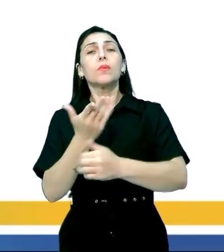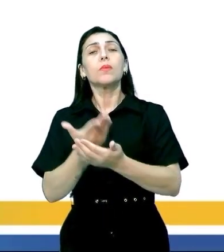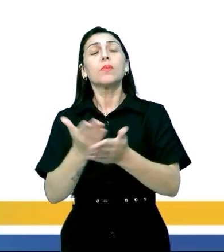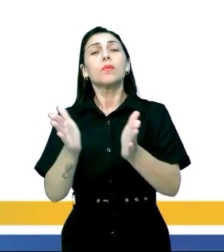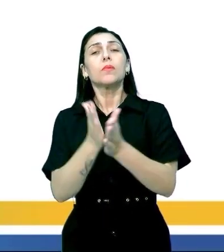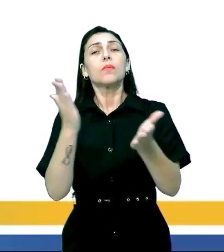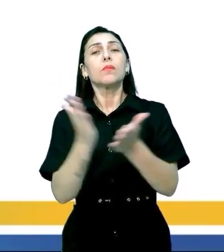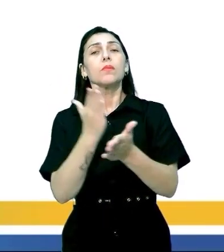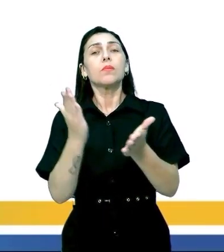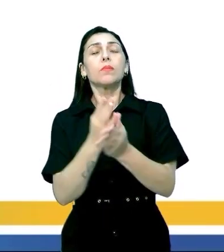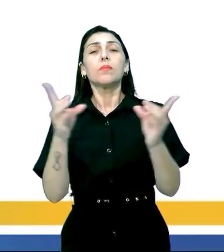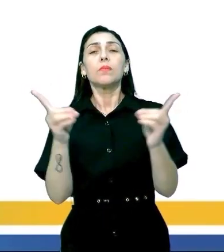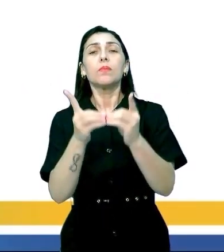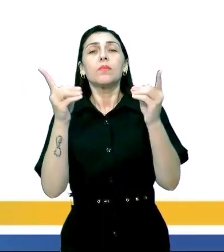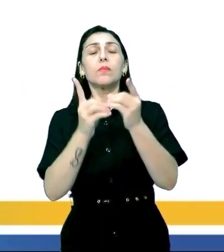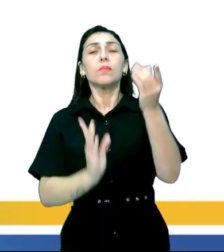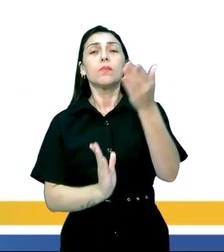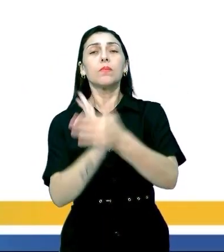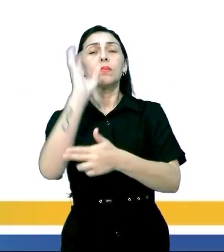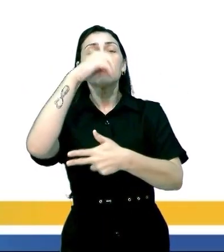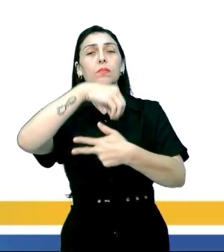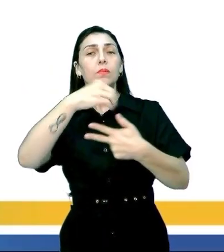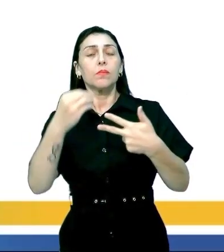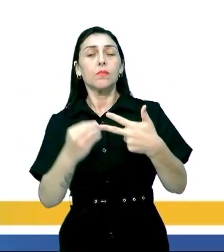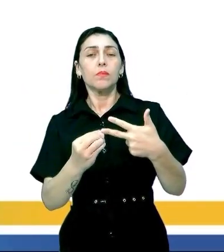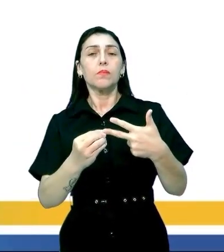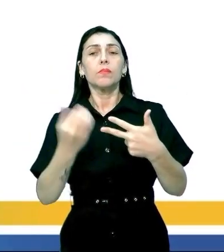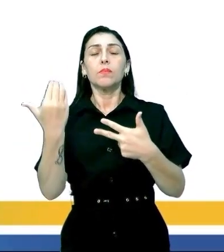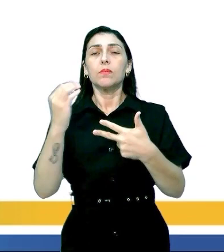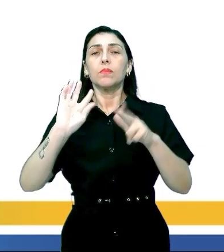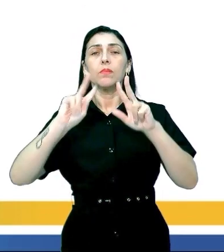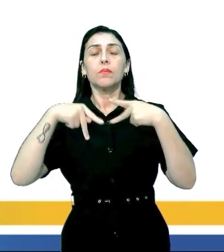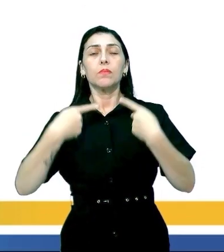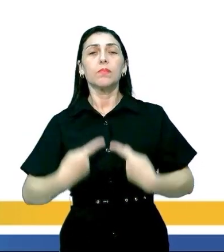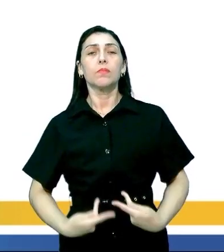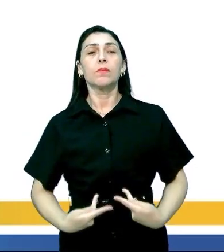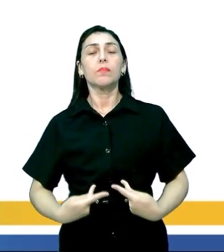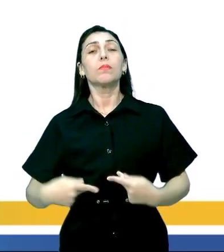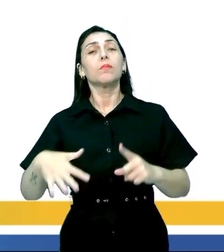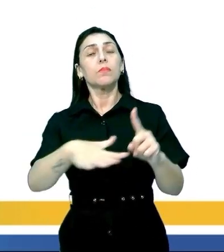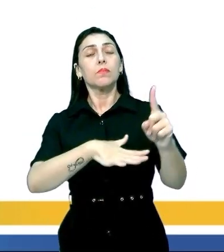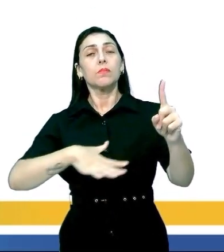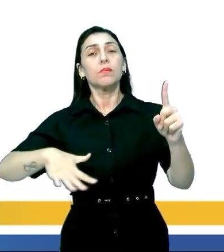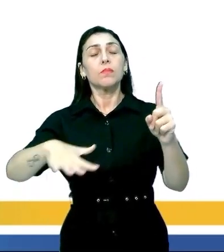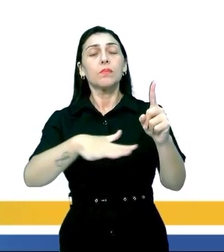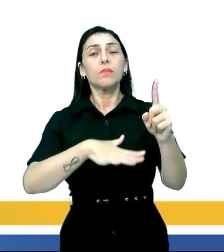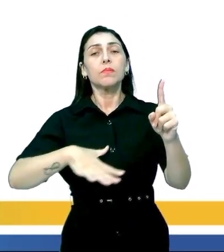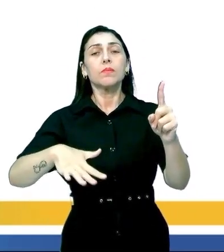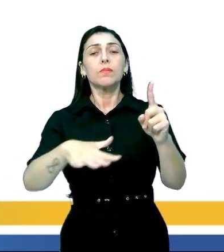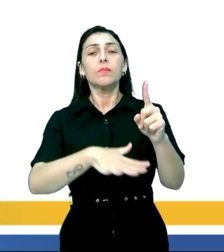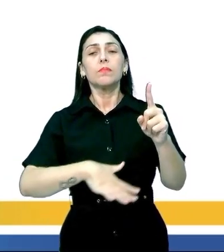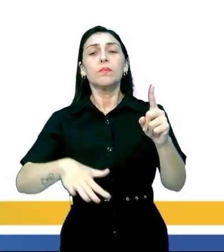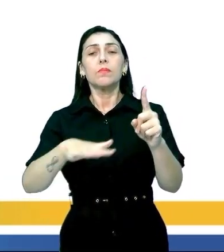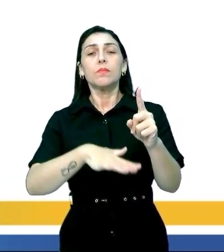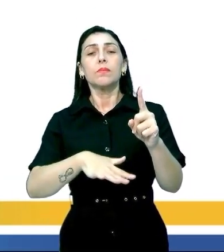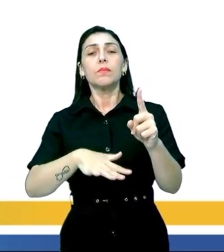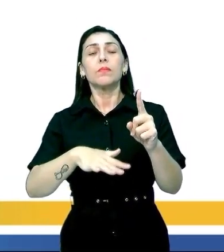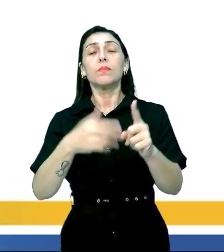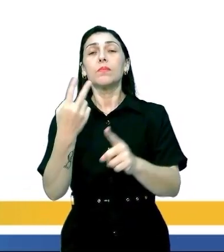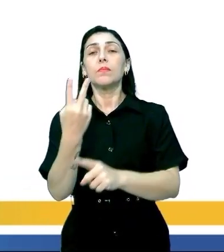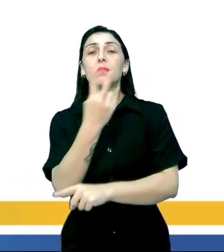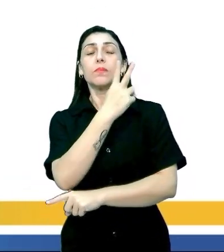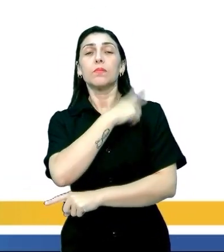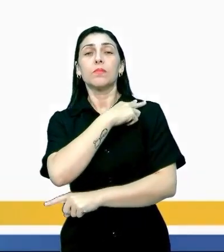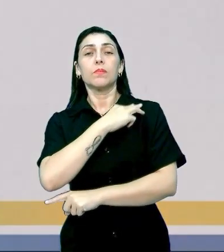livro didático, o Aprova Enem, Ciências Humanas e Sociais Aplicadas, segundo ano